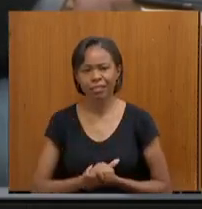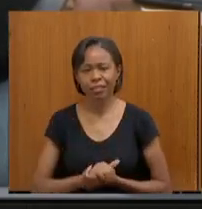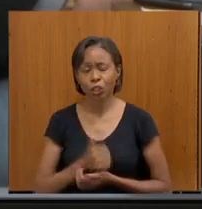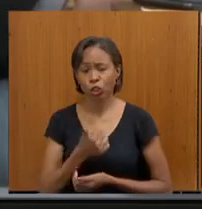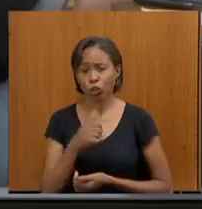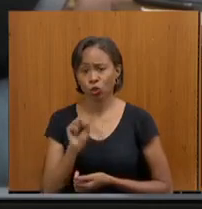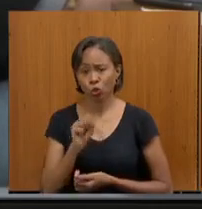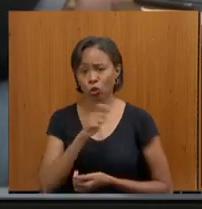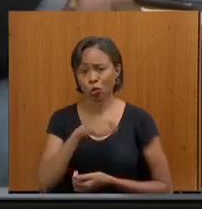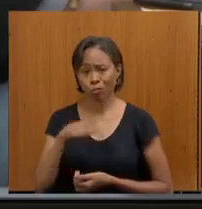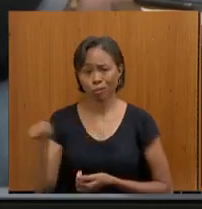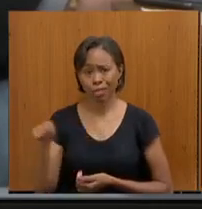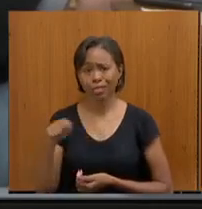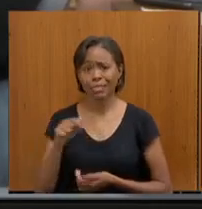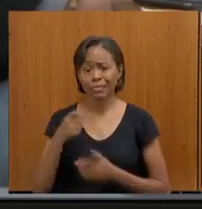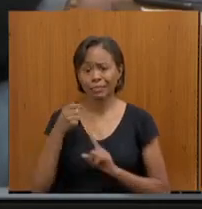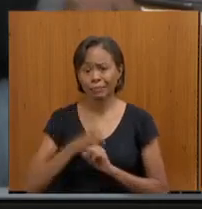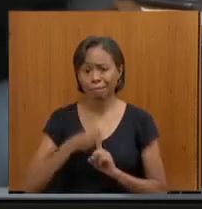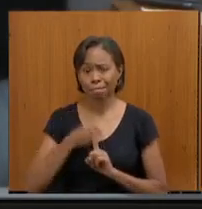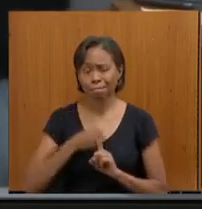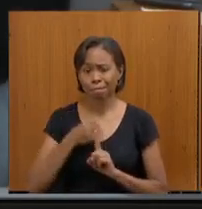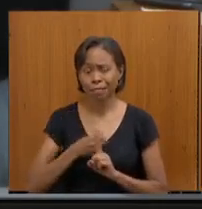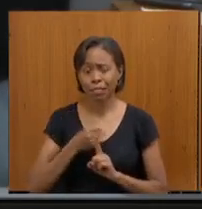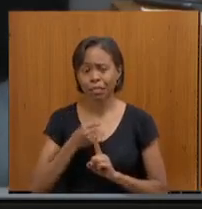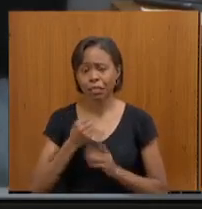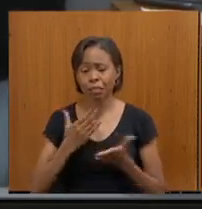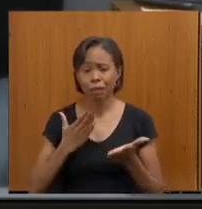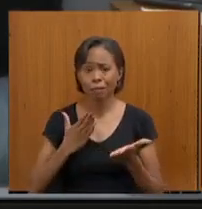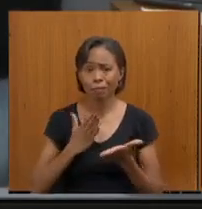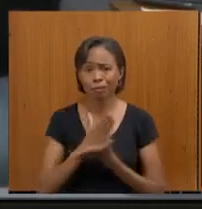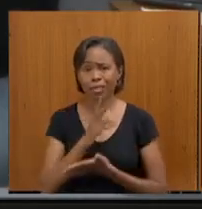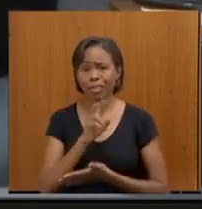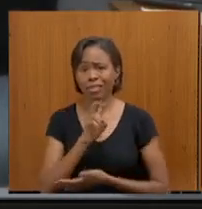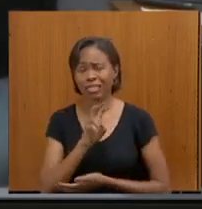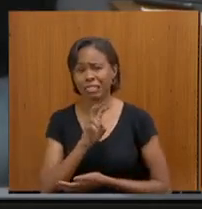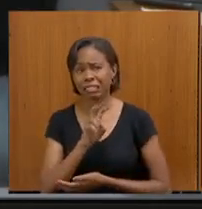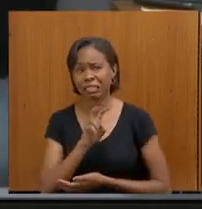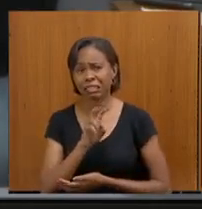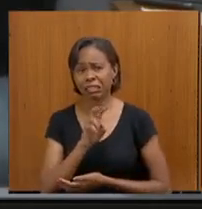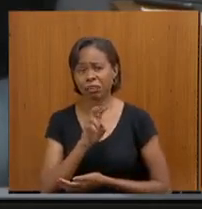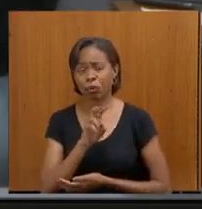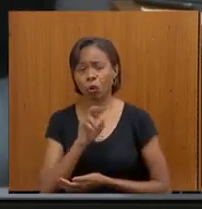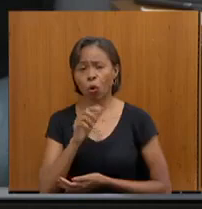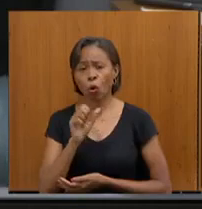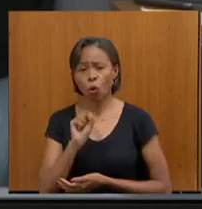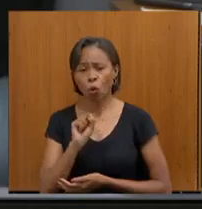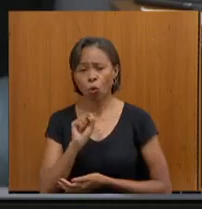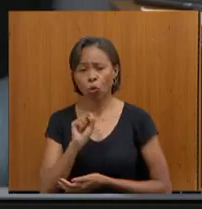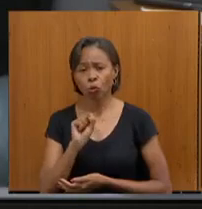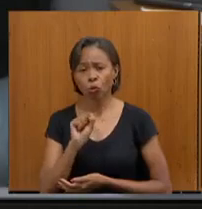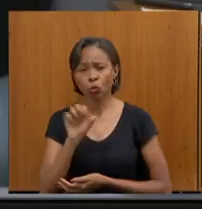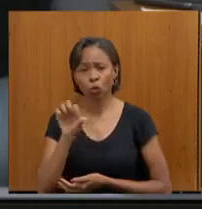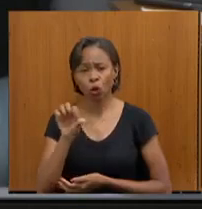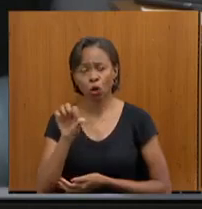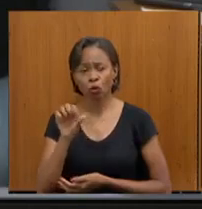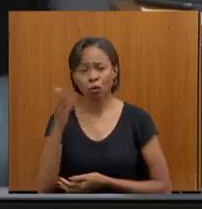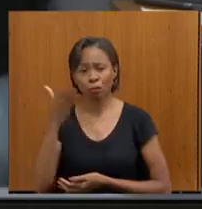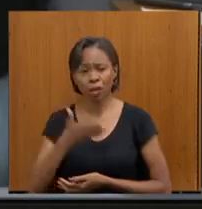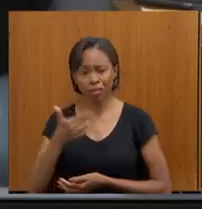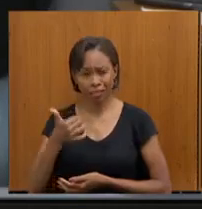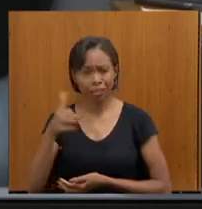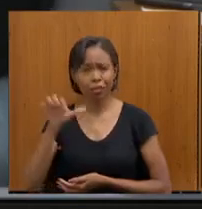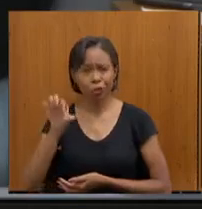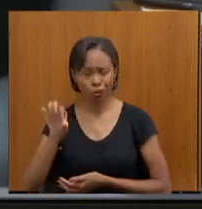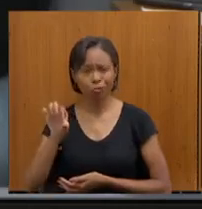meses aí estão lutando para aprovar o 58 29/19 né para Mini e micro